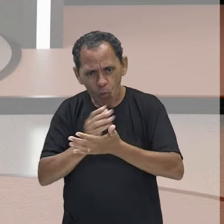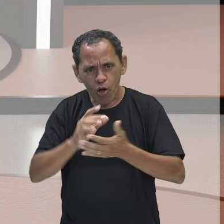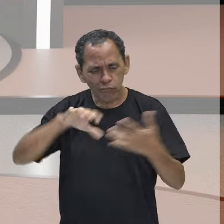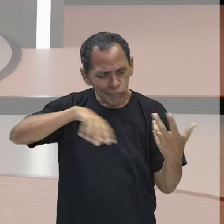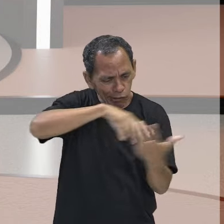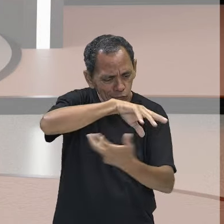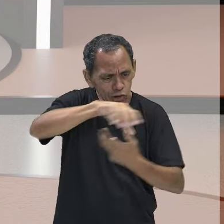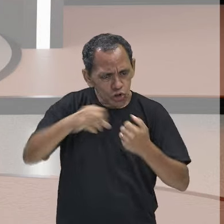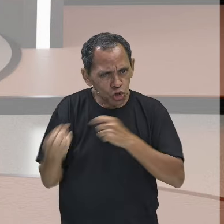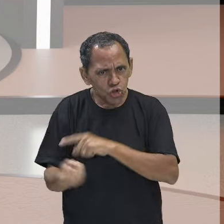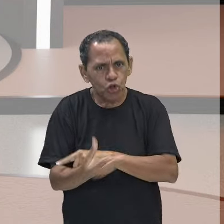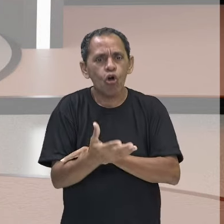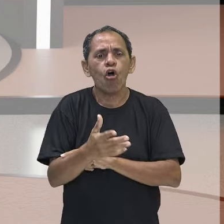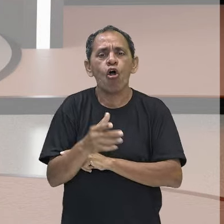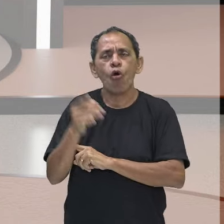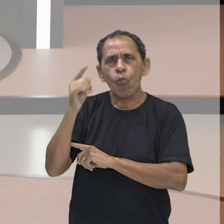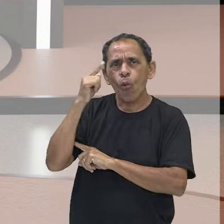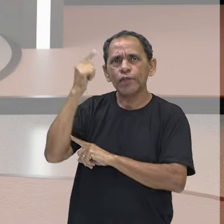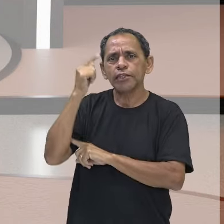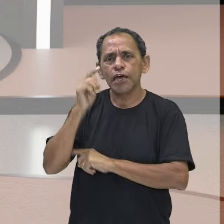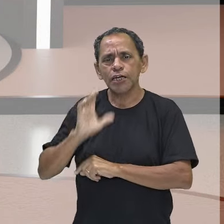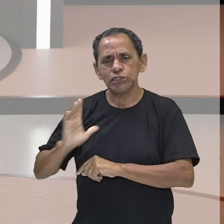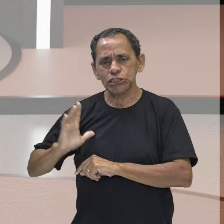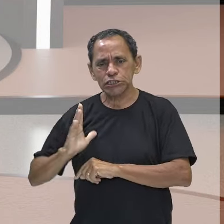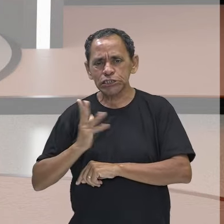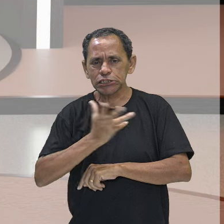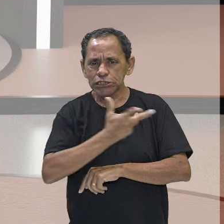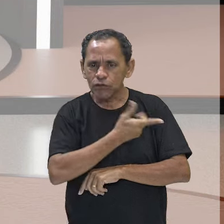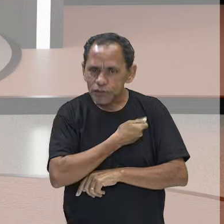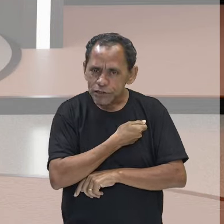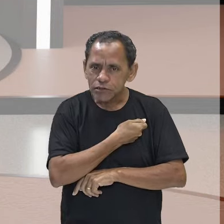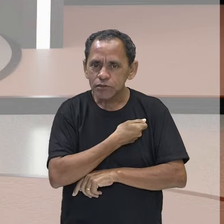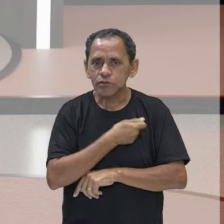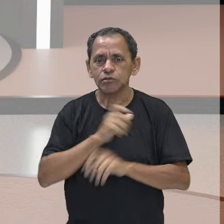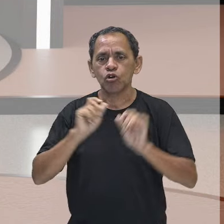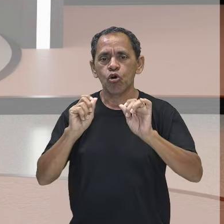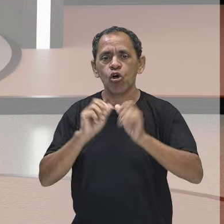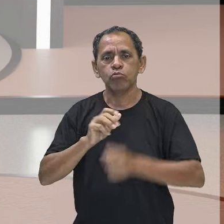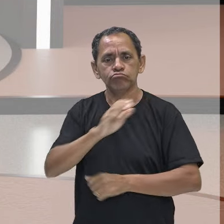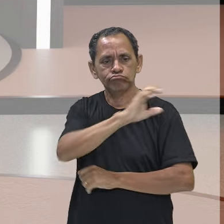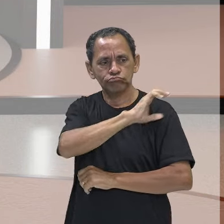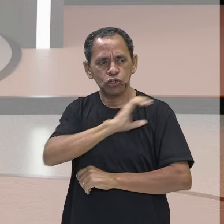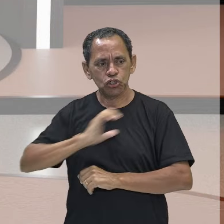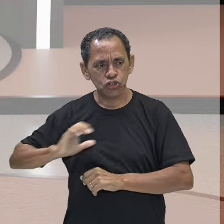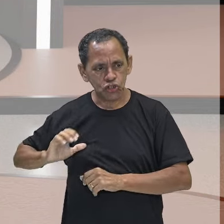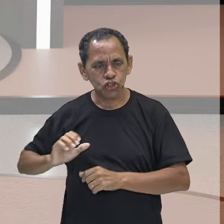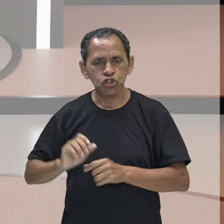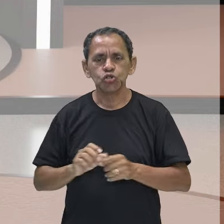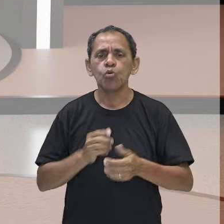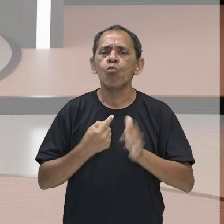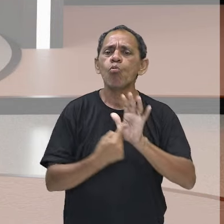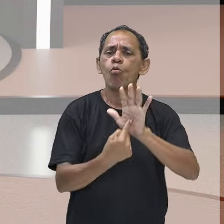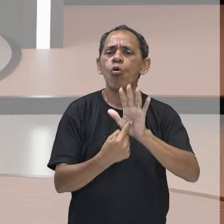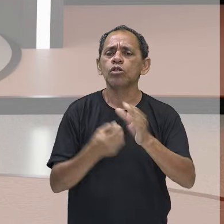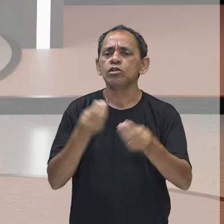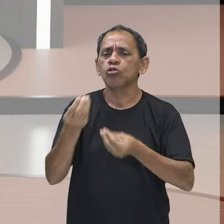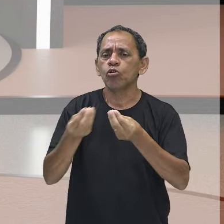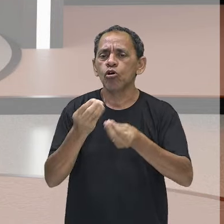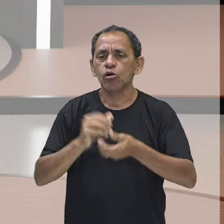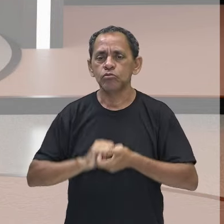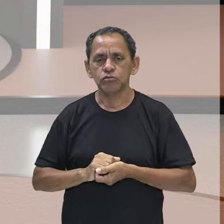ideia de salvação. Gente, a ideia de salvação que o cristianismo traz naquele momento, ela